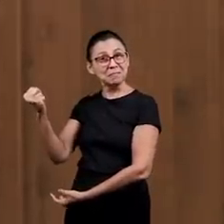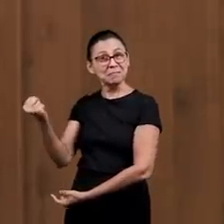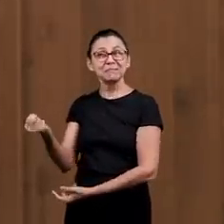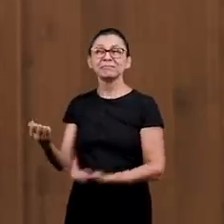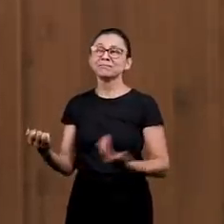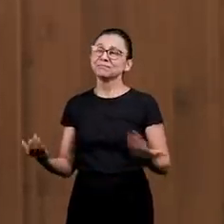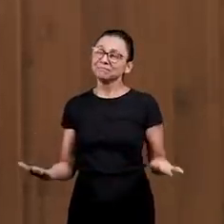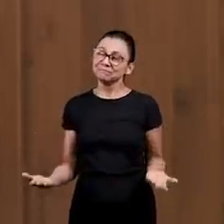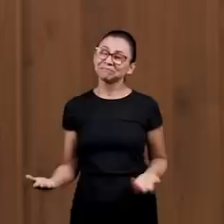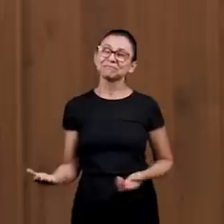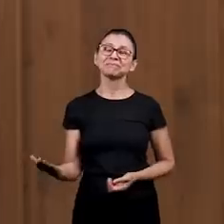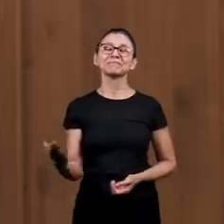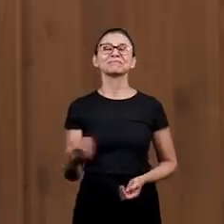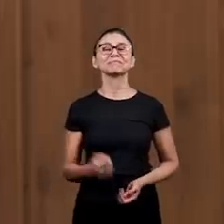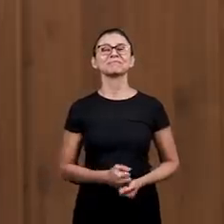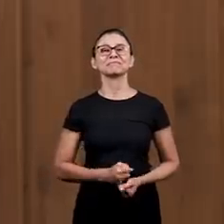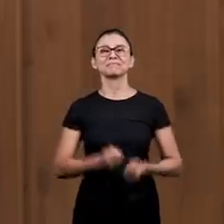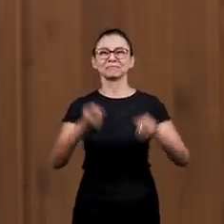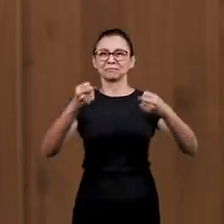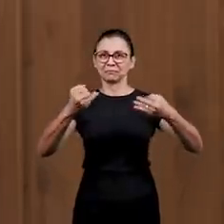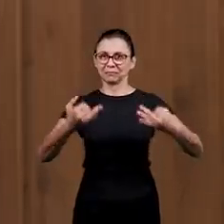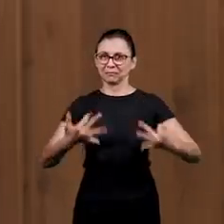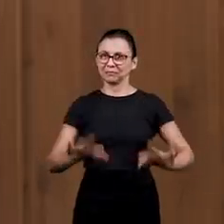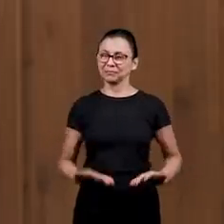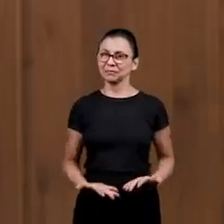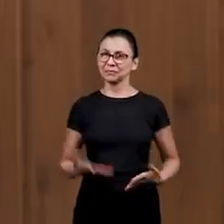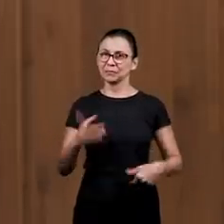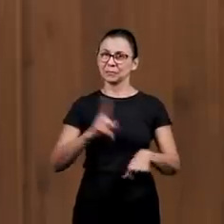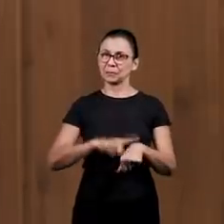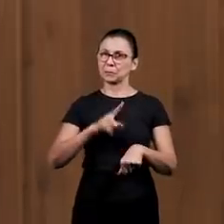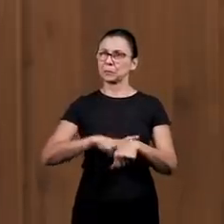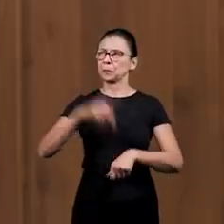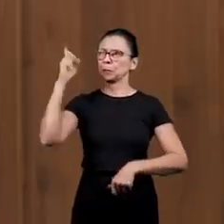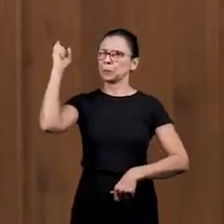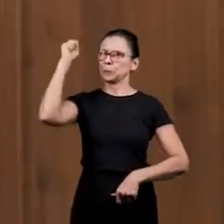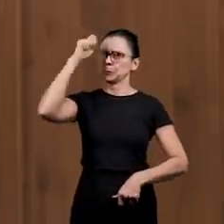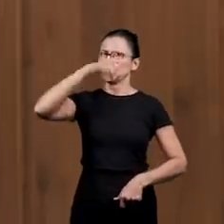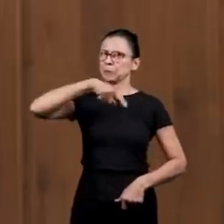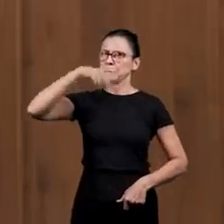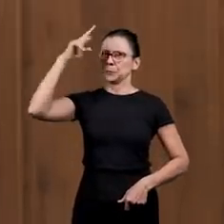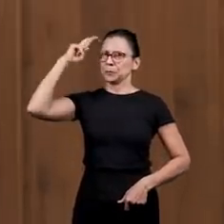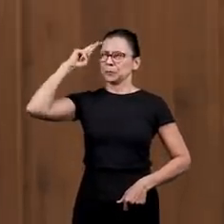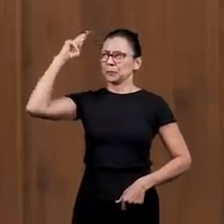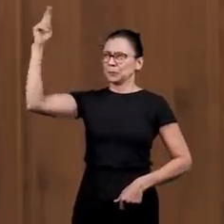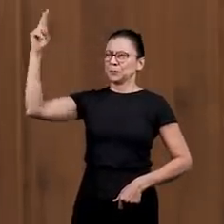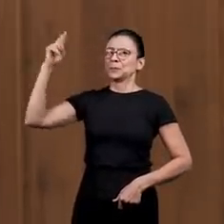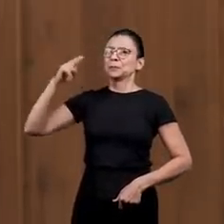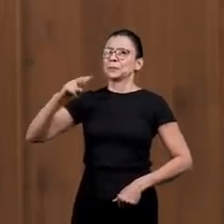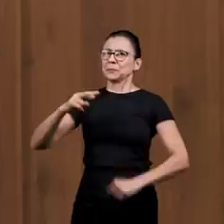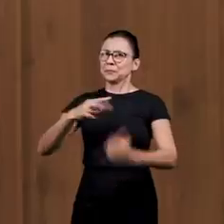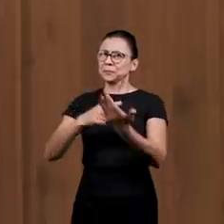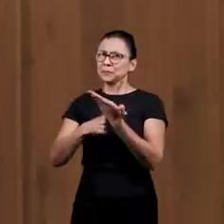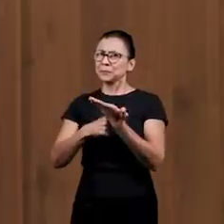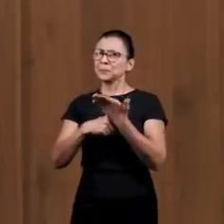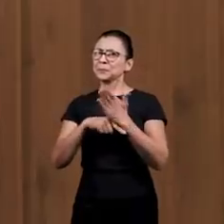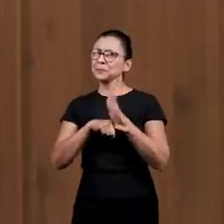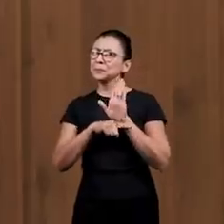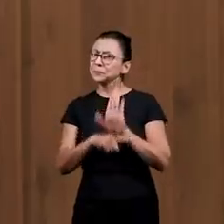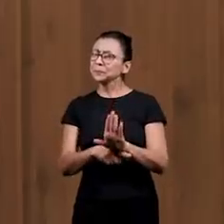conosco, servos de Deus. É o Senhor que vai à frente da nossa batalha. É Ele que luta as nossas